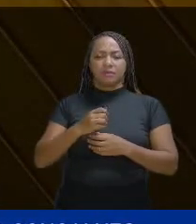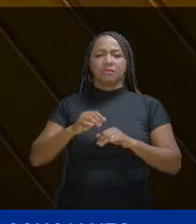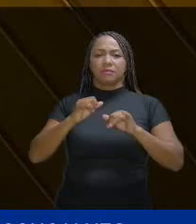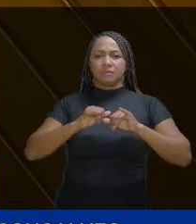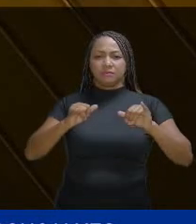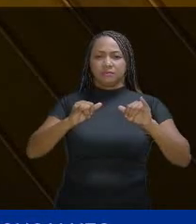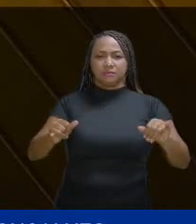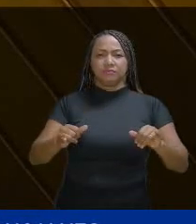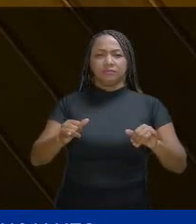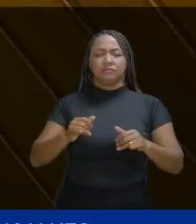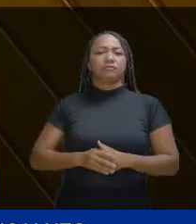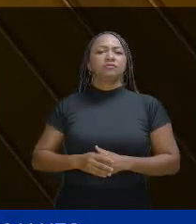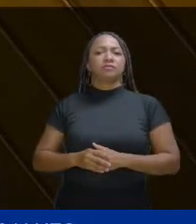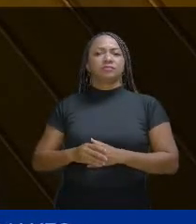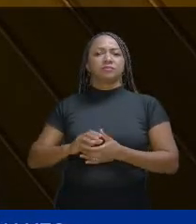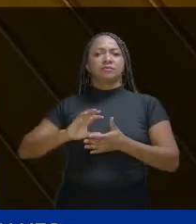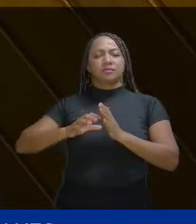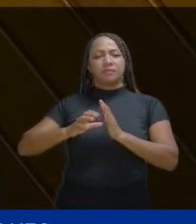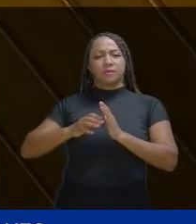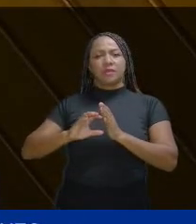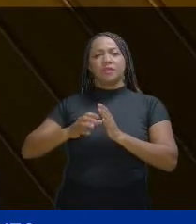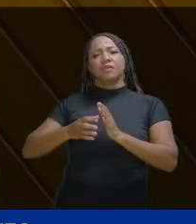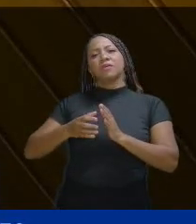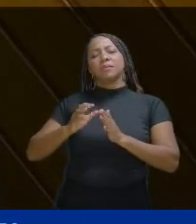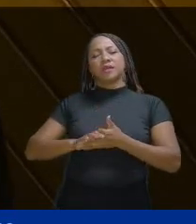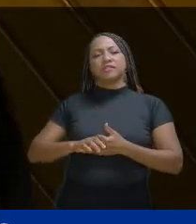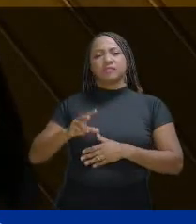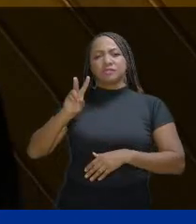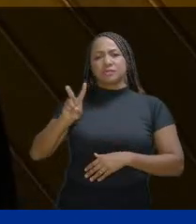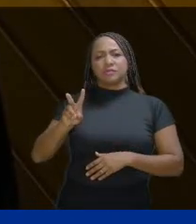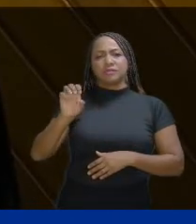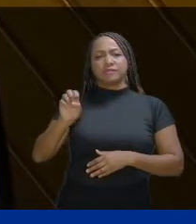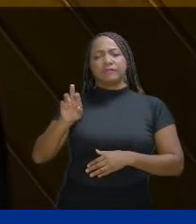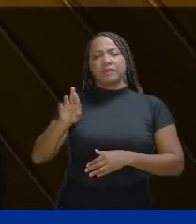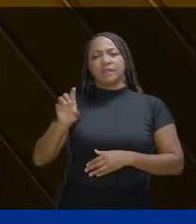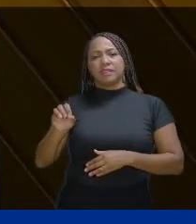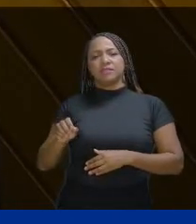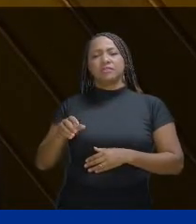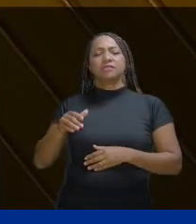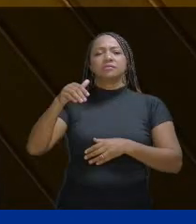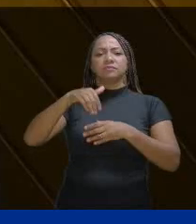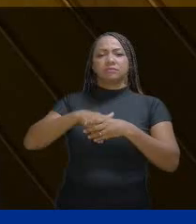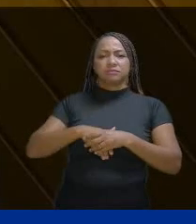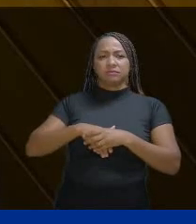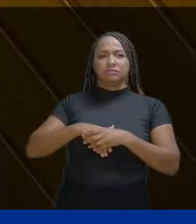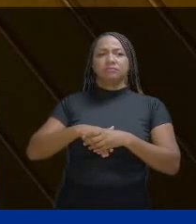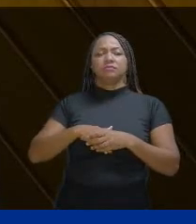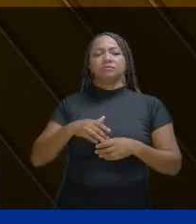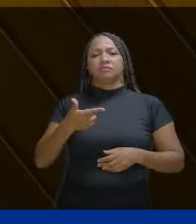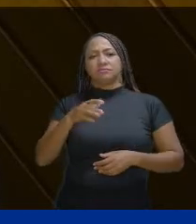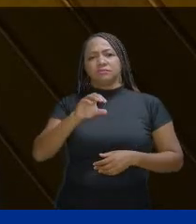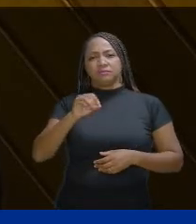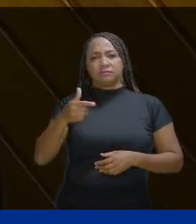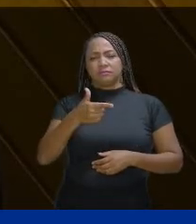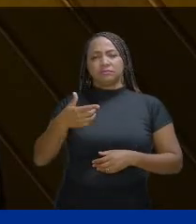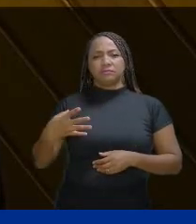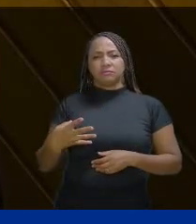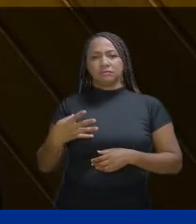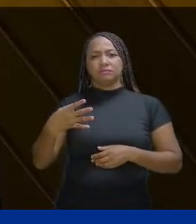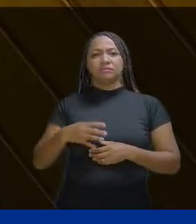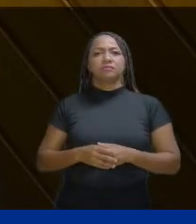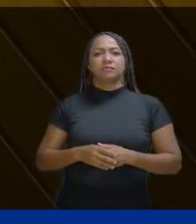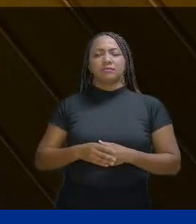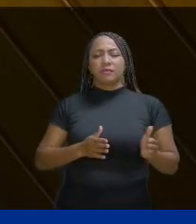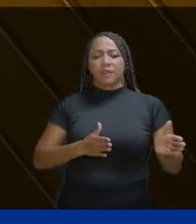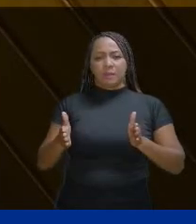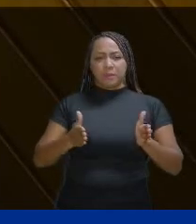da Anselmo direção Gonçalves. estadual Ele é do branco, Partido careca, Verde, usa óculos de armação referentes às escura, eleições nariz municipais de afilado e traz toga 2024. preta. Na barra Publicado inferior, o edital, 16 e transcorreu 12, o prazo 5